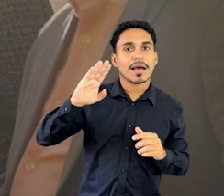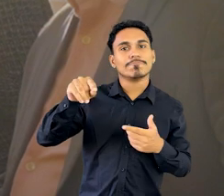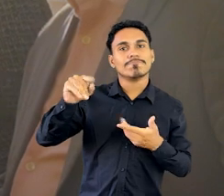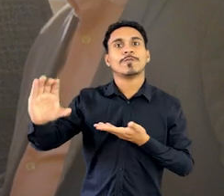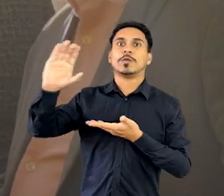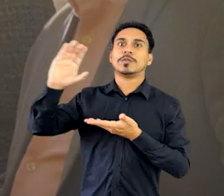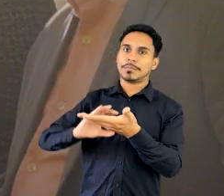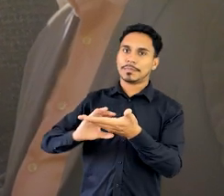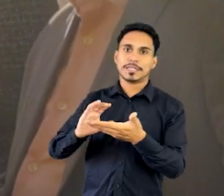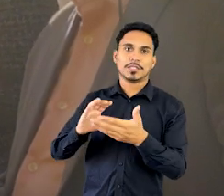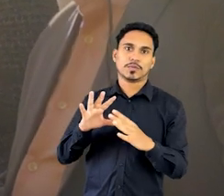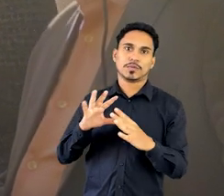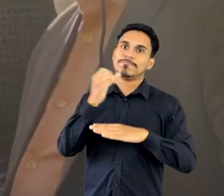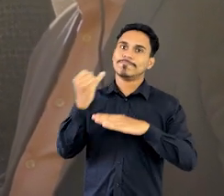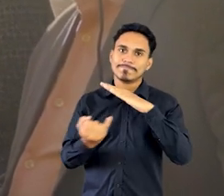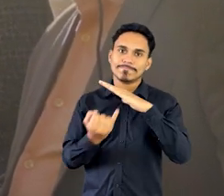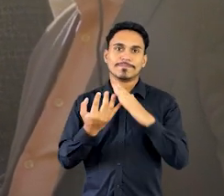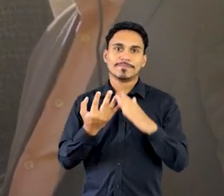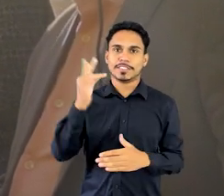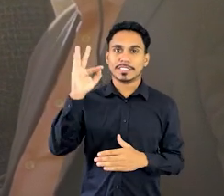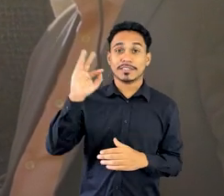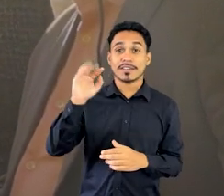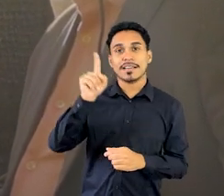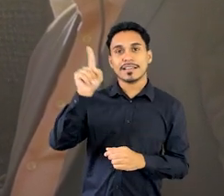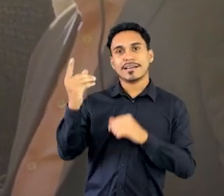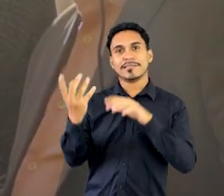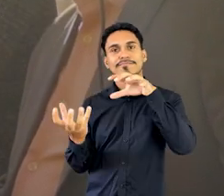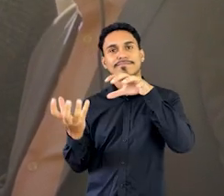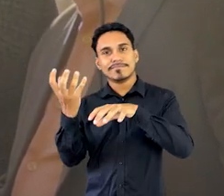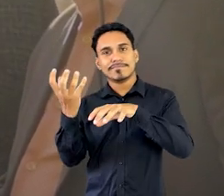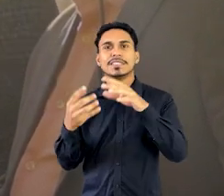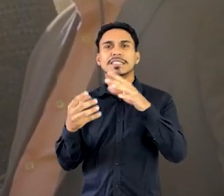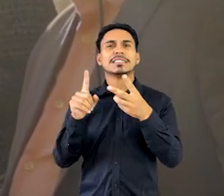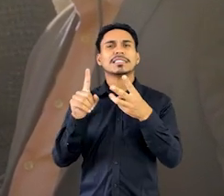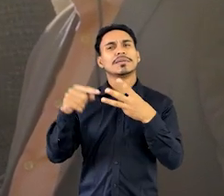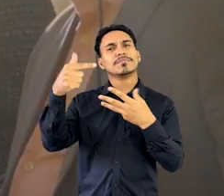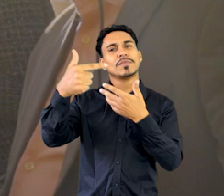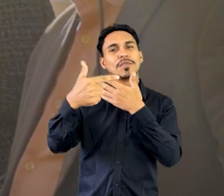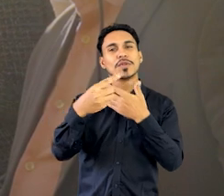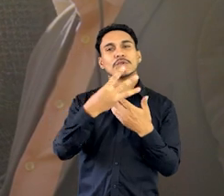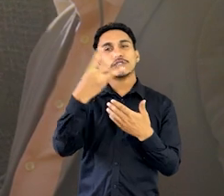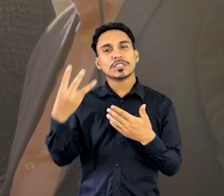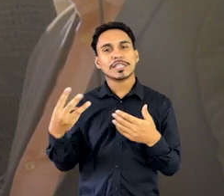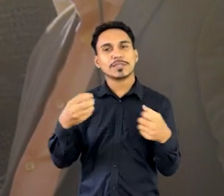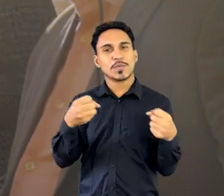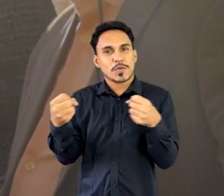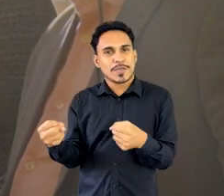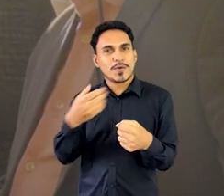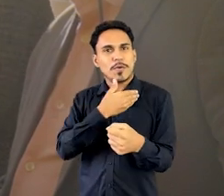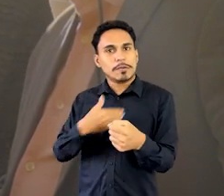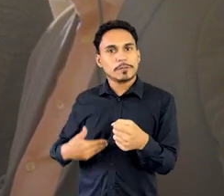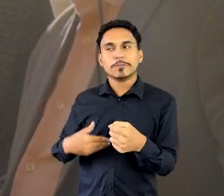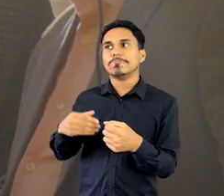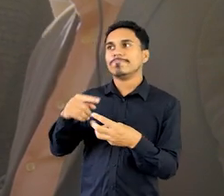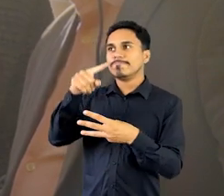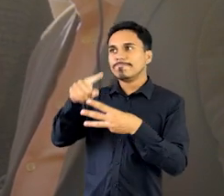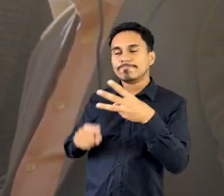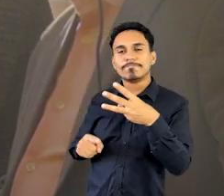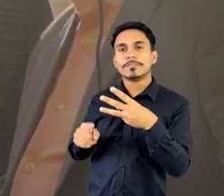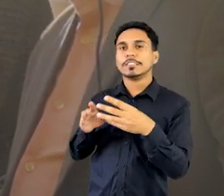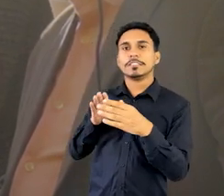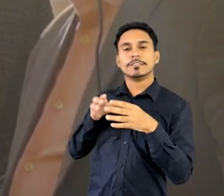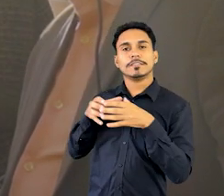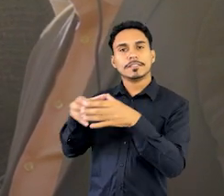orçamento então quando a gente vai fazer a defesa tanto no Executivo quanto no legislativo é para isso para que a gente tenha realmente um